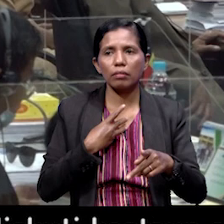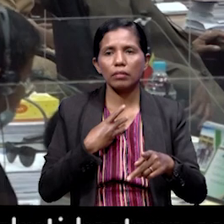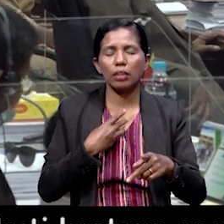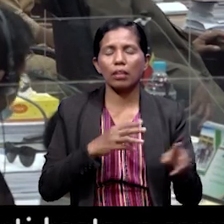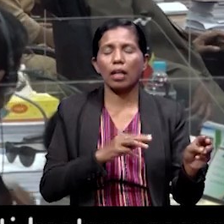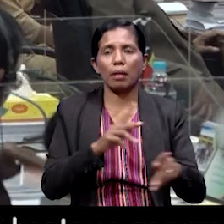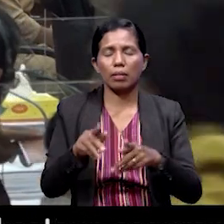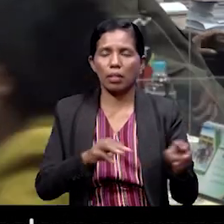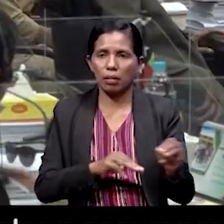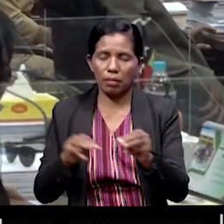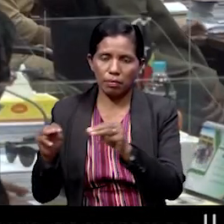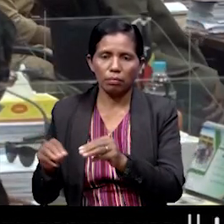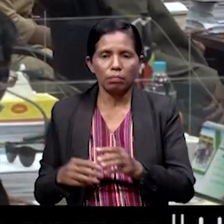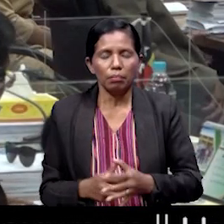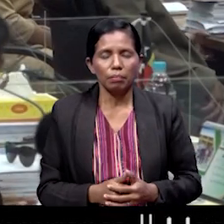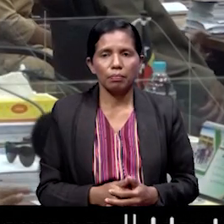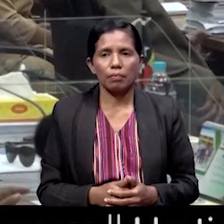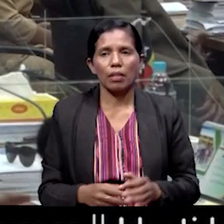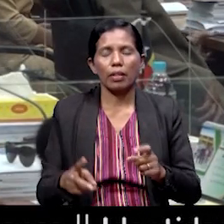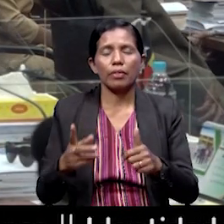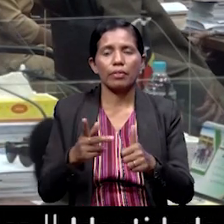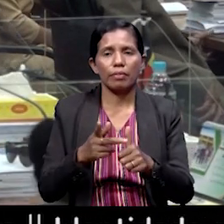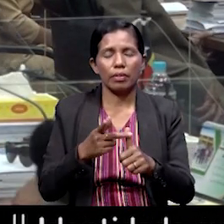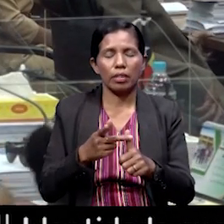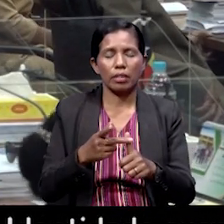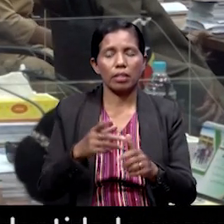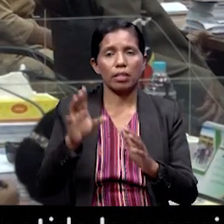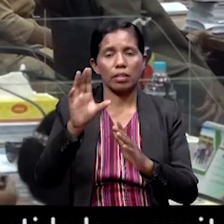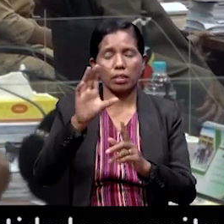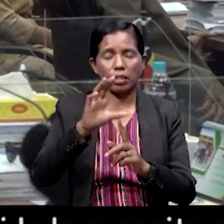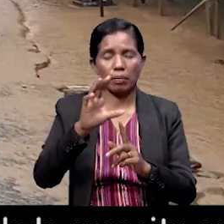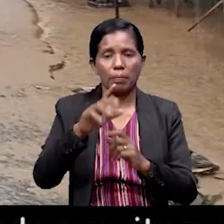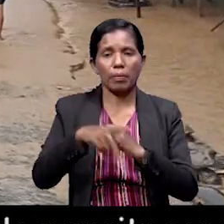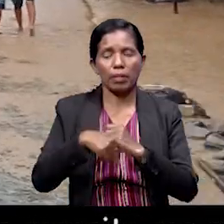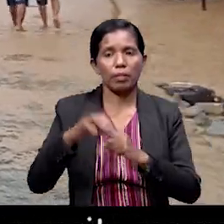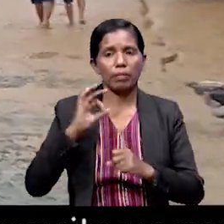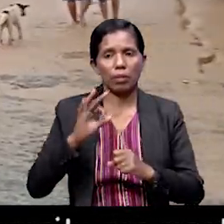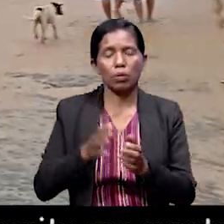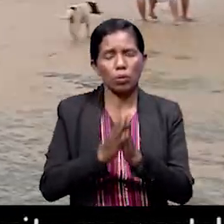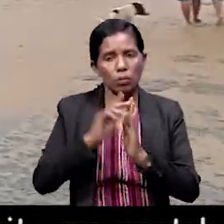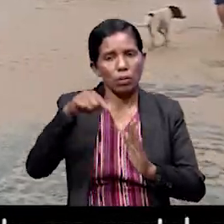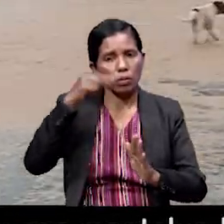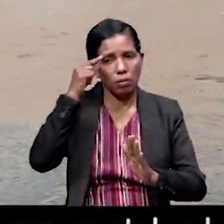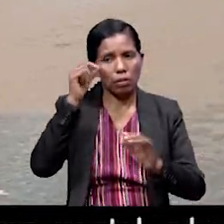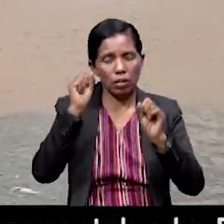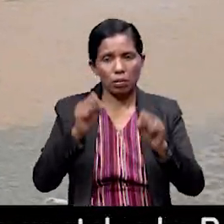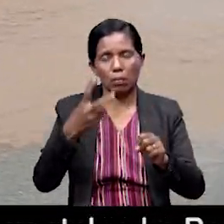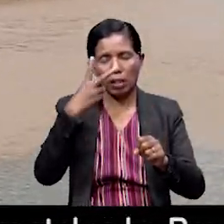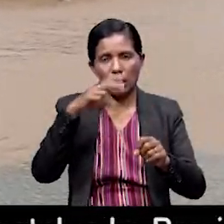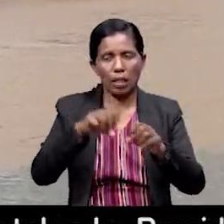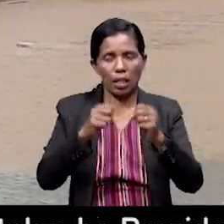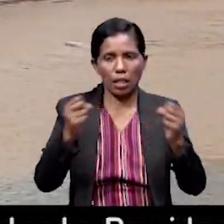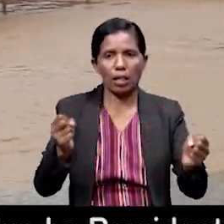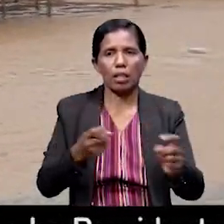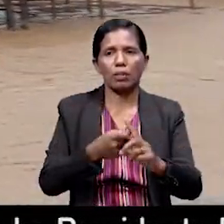deslocado. Vice-chefe bancada Fretilin, deputado Antoninho Bianco, exige governo a tu resolve estrago sira causa